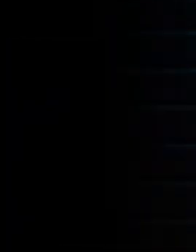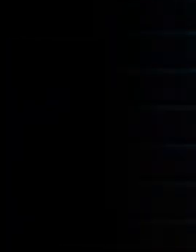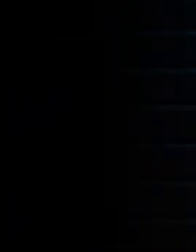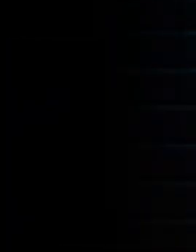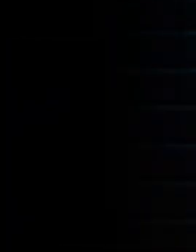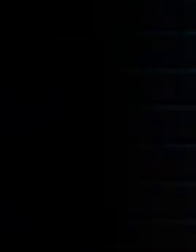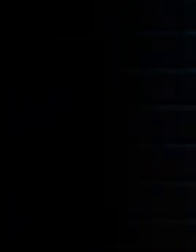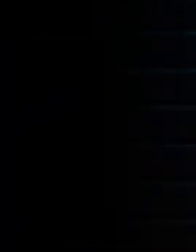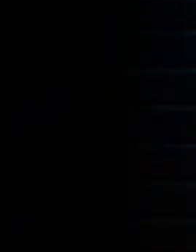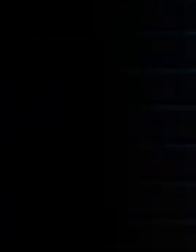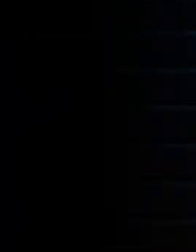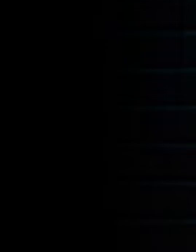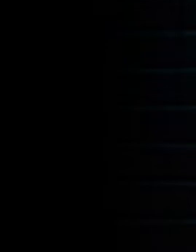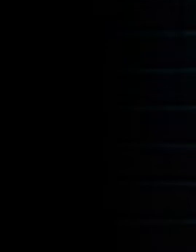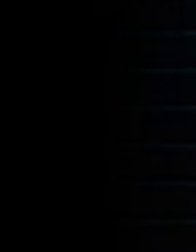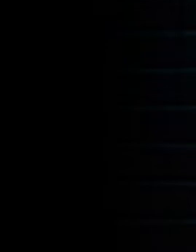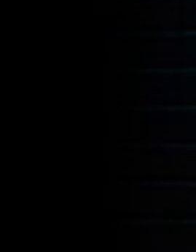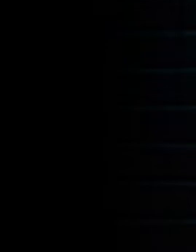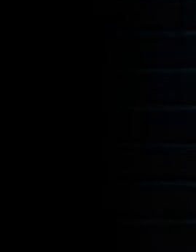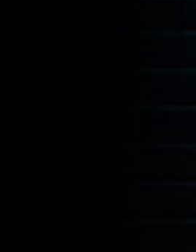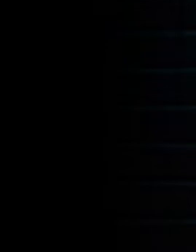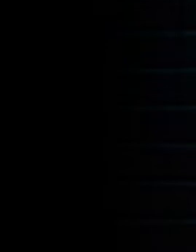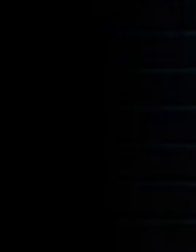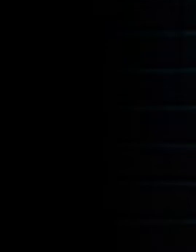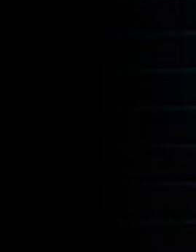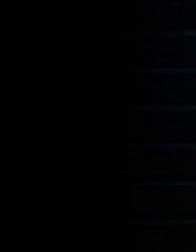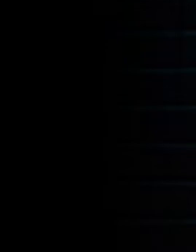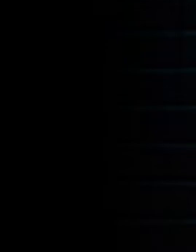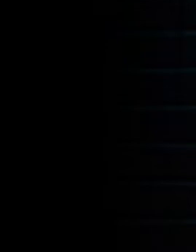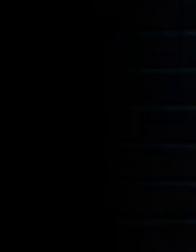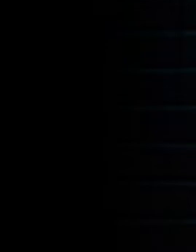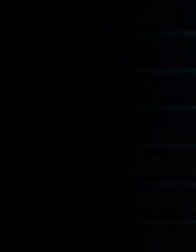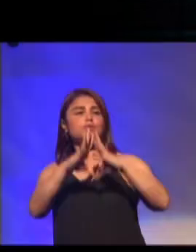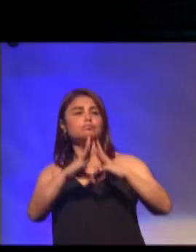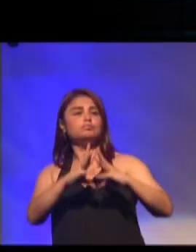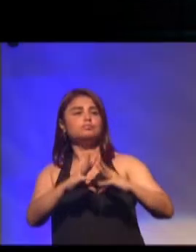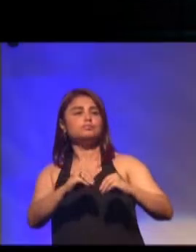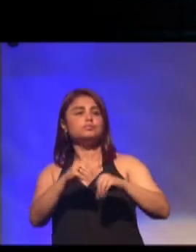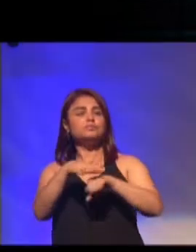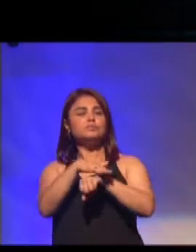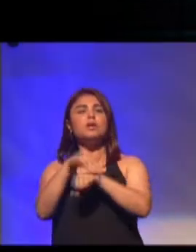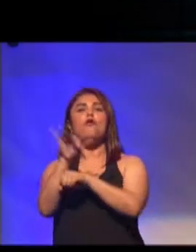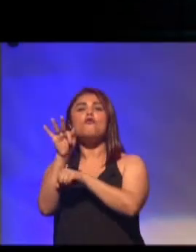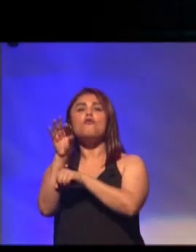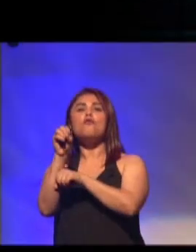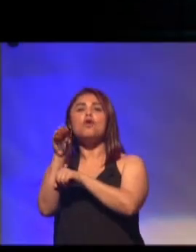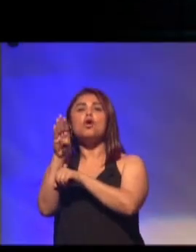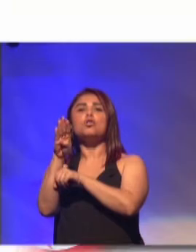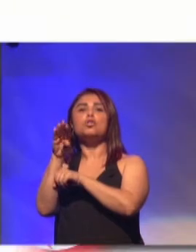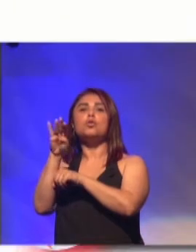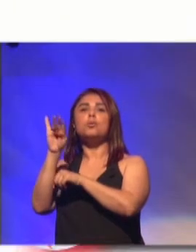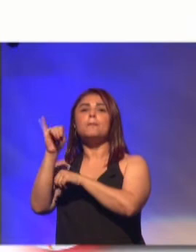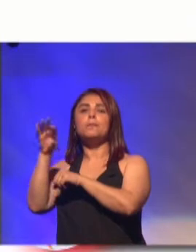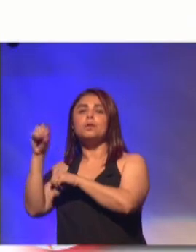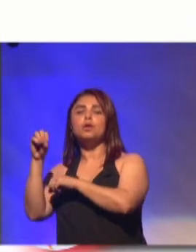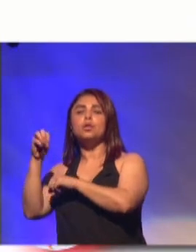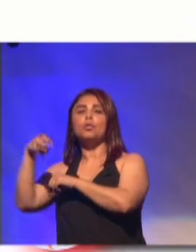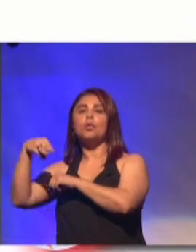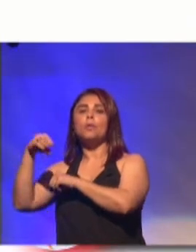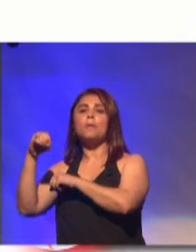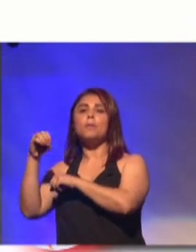mecanismos, dos mecanismos analgésicos da fotobiomodulação. Fotobiomodulação